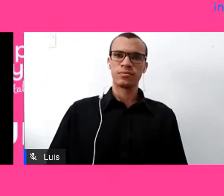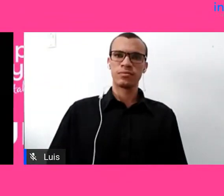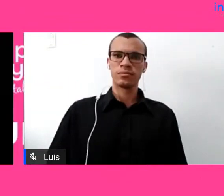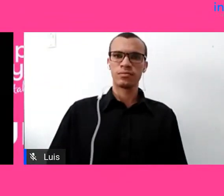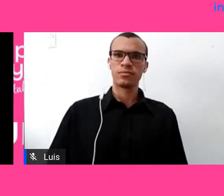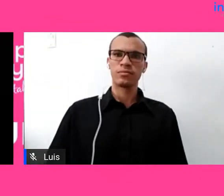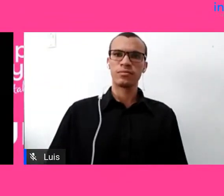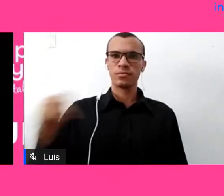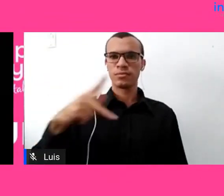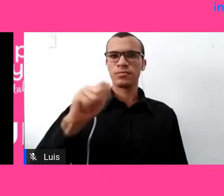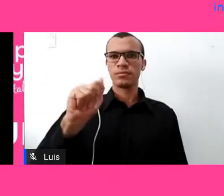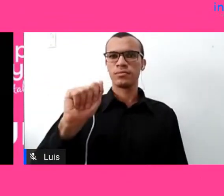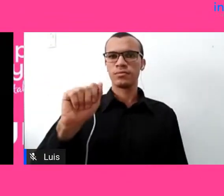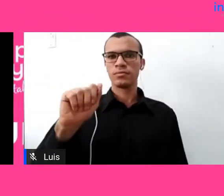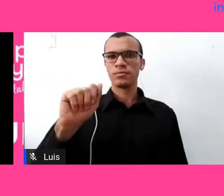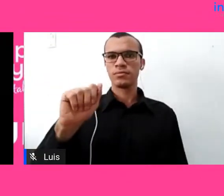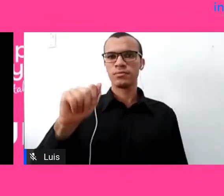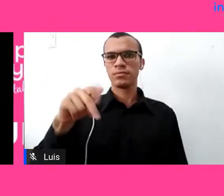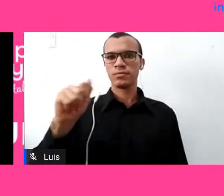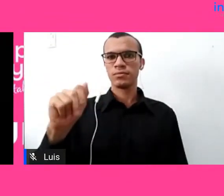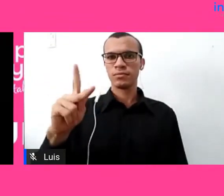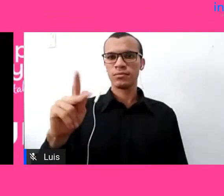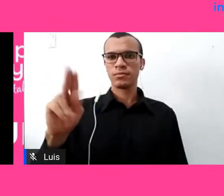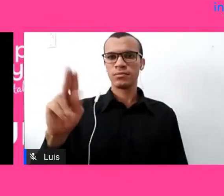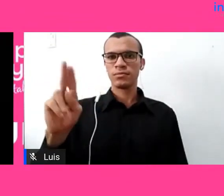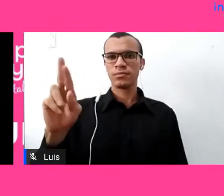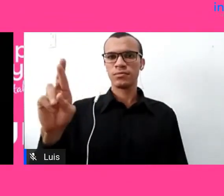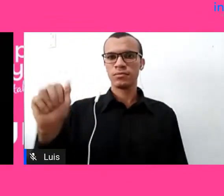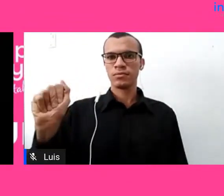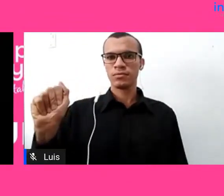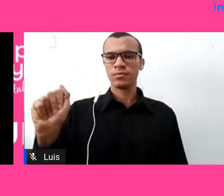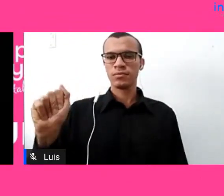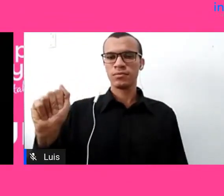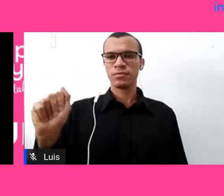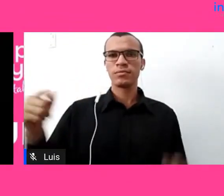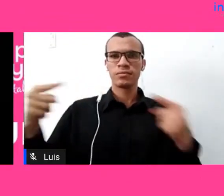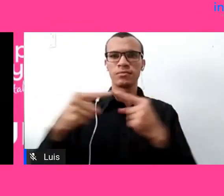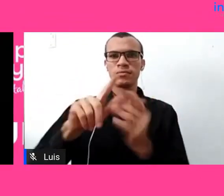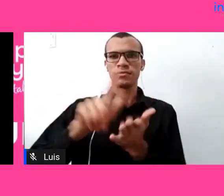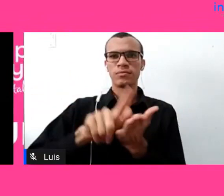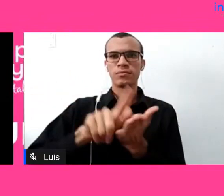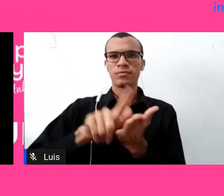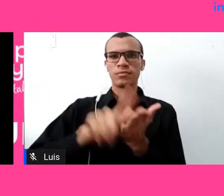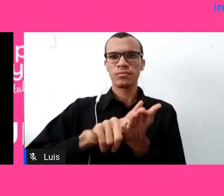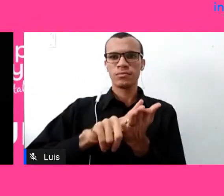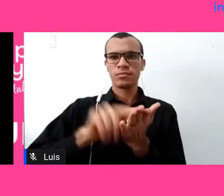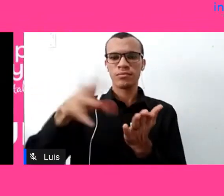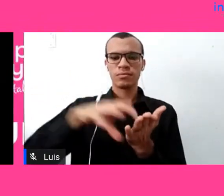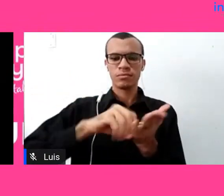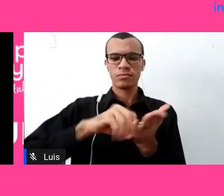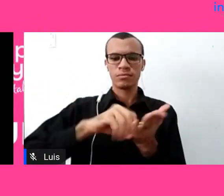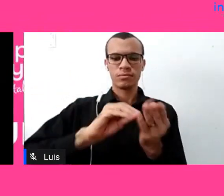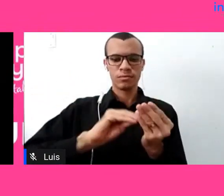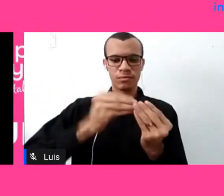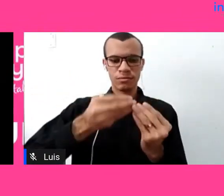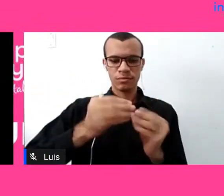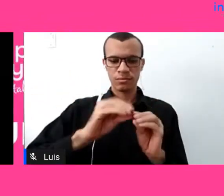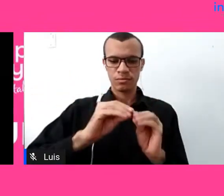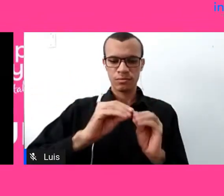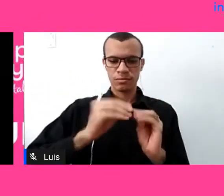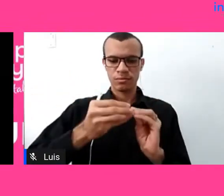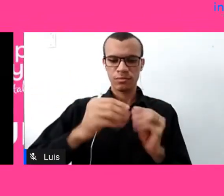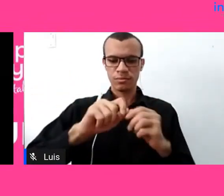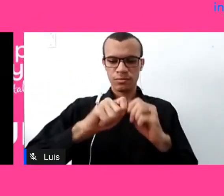Pepakura é a famosa técnica do origami, né? Aquela técnica de você pegar um papel, redobrar, cortar